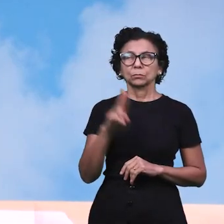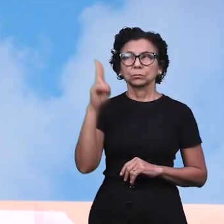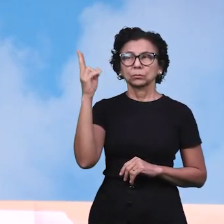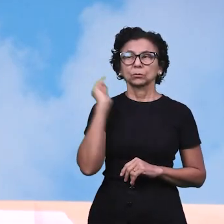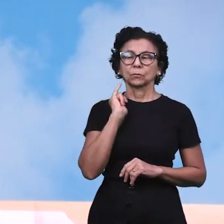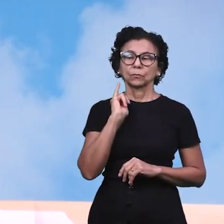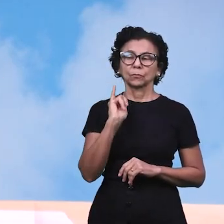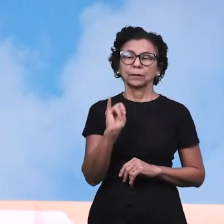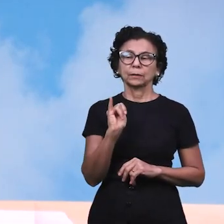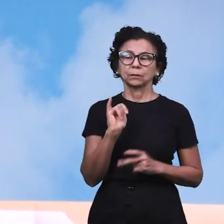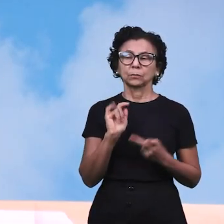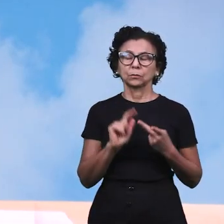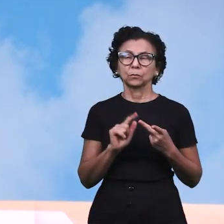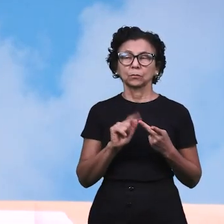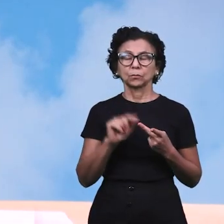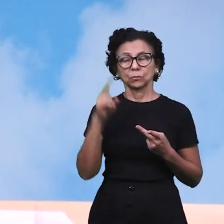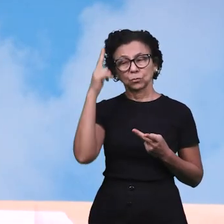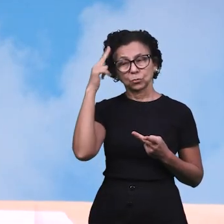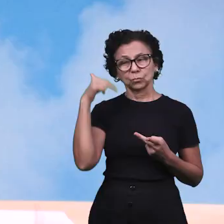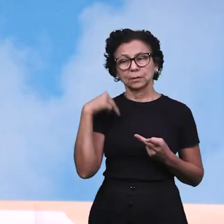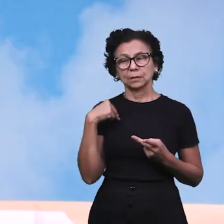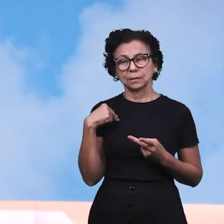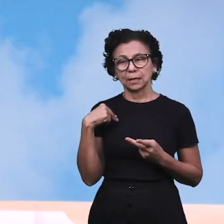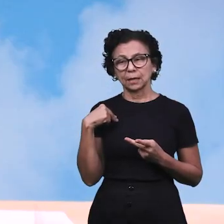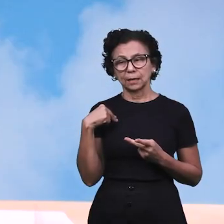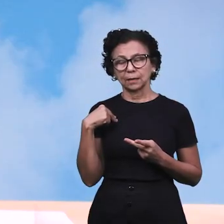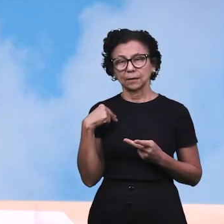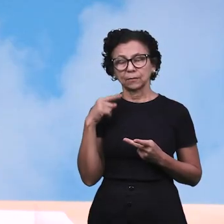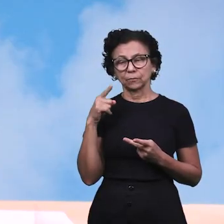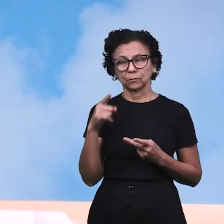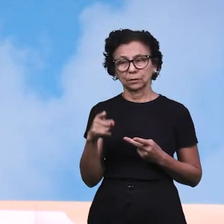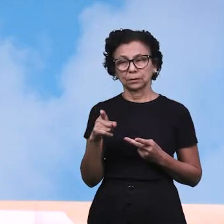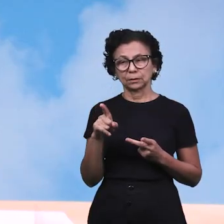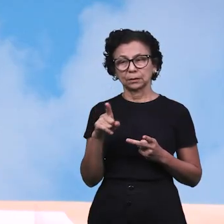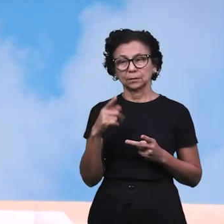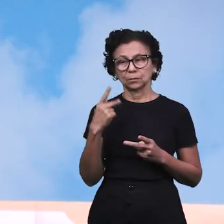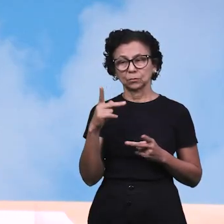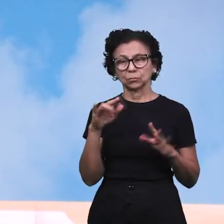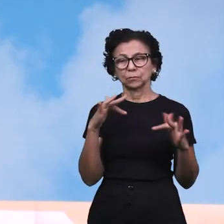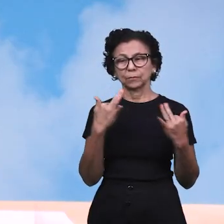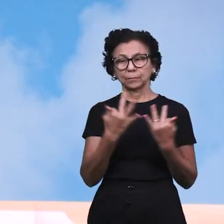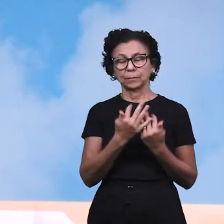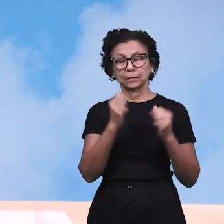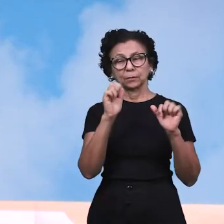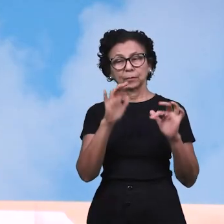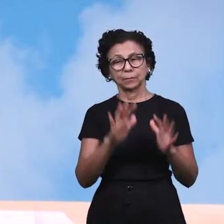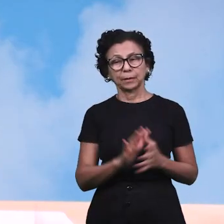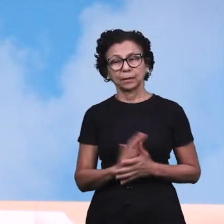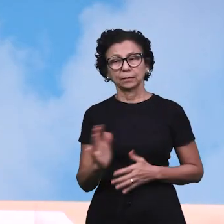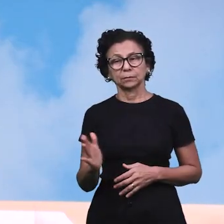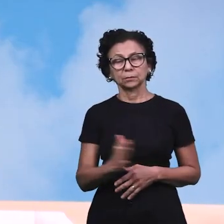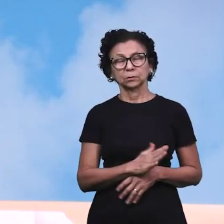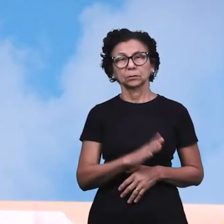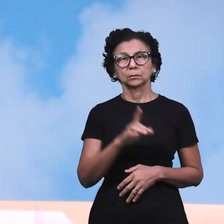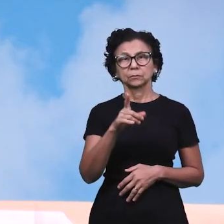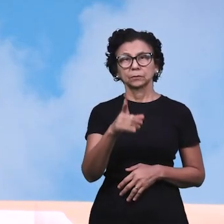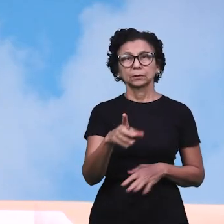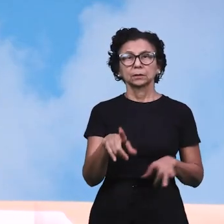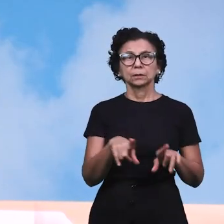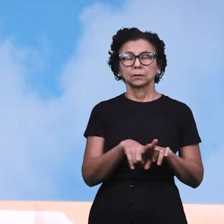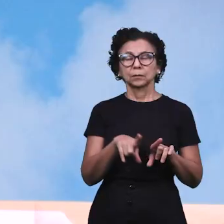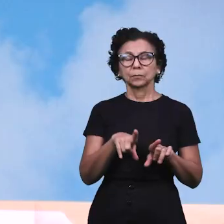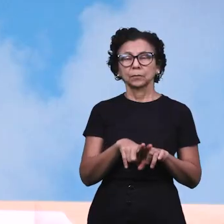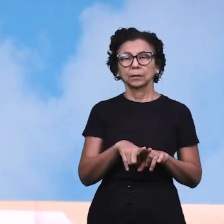seria uma bênção na sua família. Deus, quando te chamou, falou que você seria uma bênção